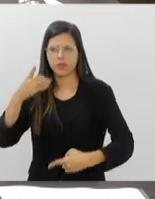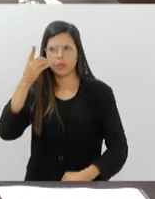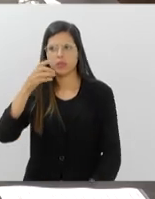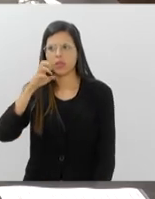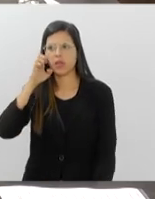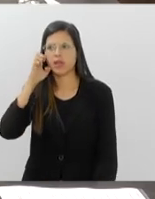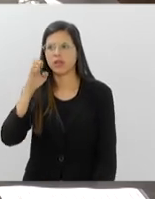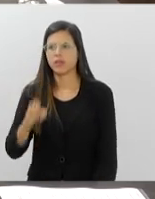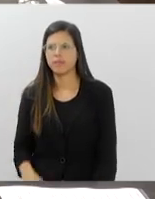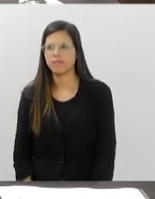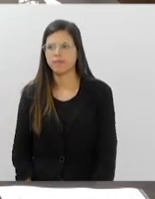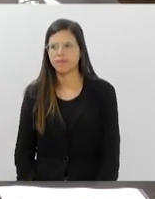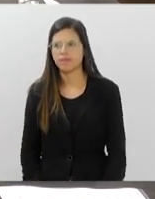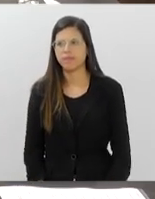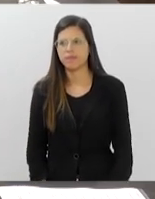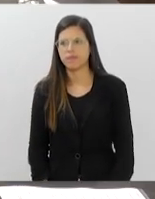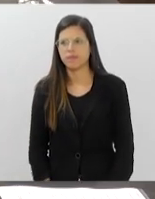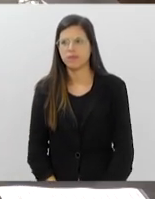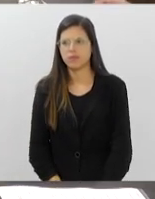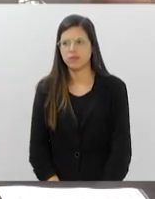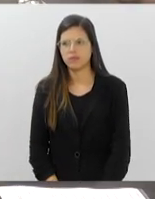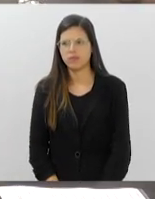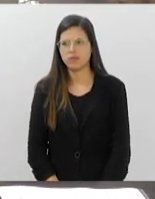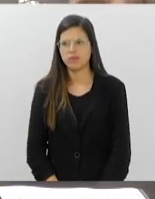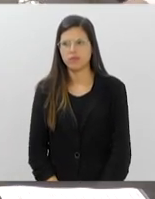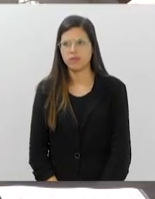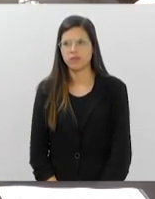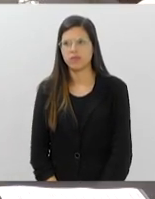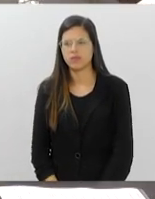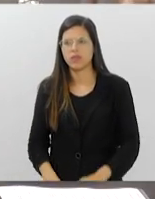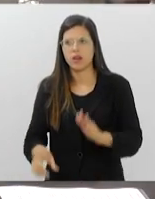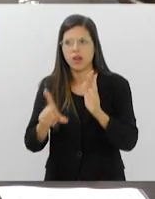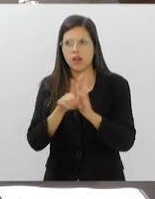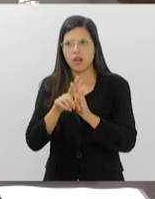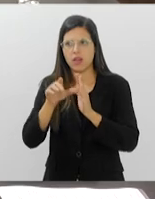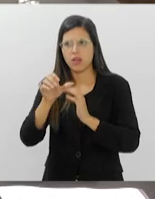Élica. Presidente, tem uma lei número